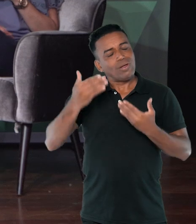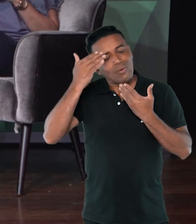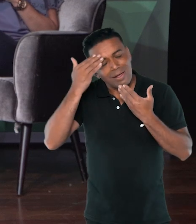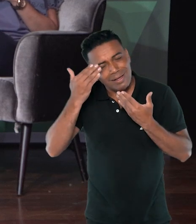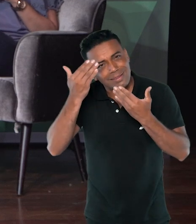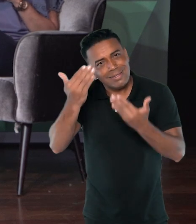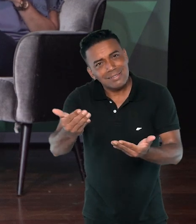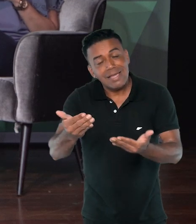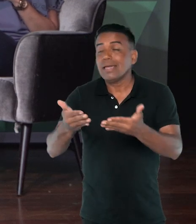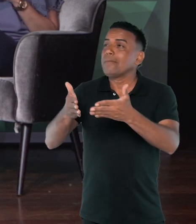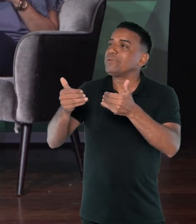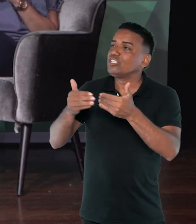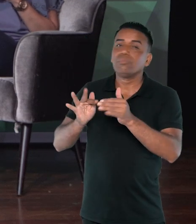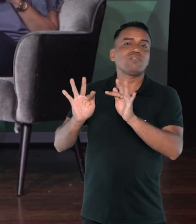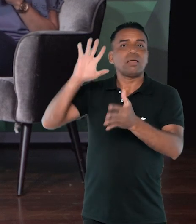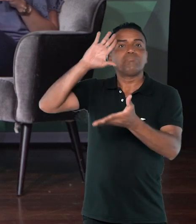Obrigada.